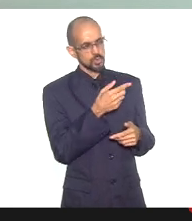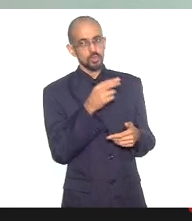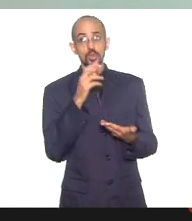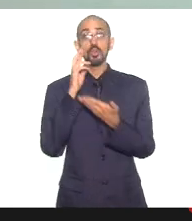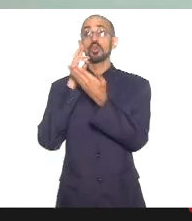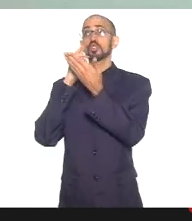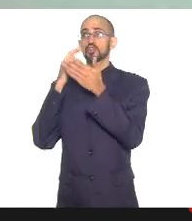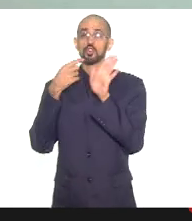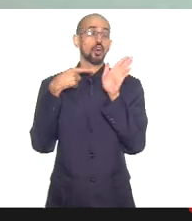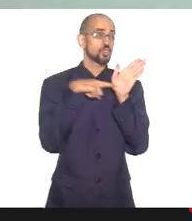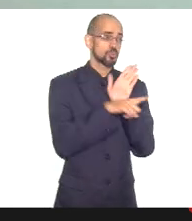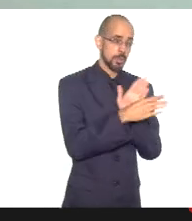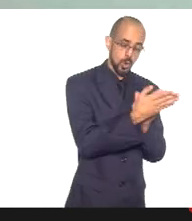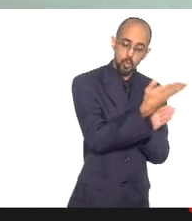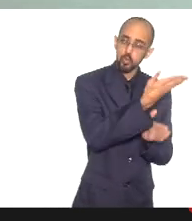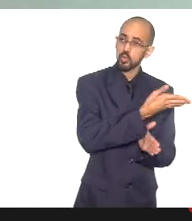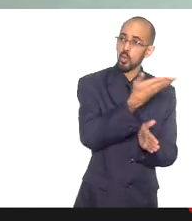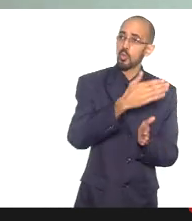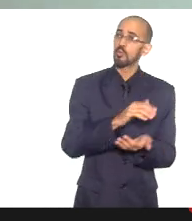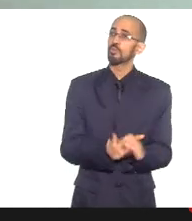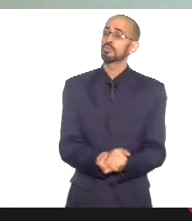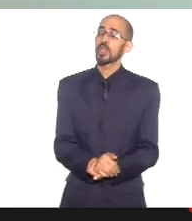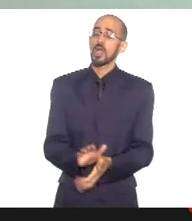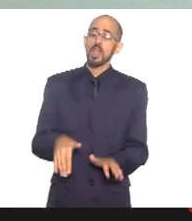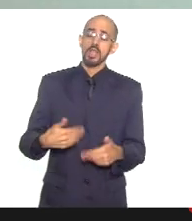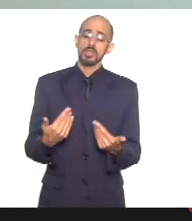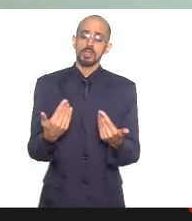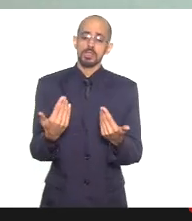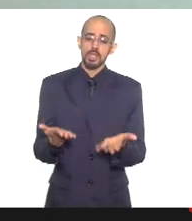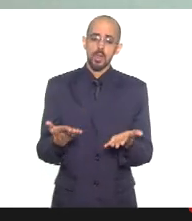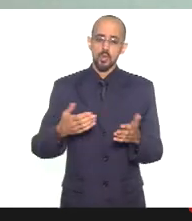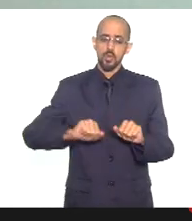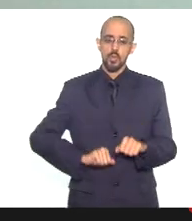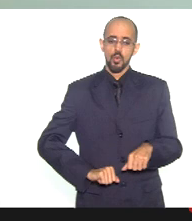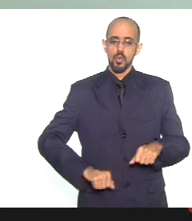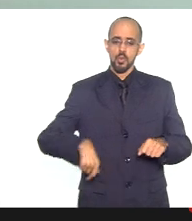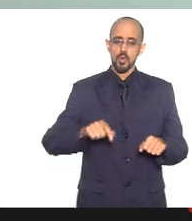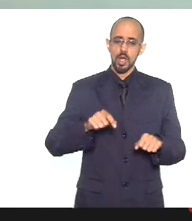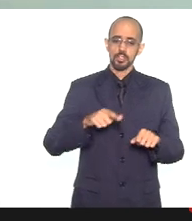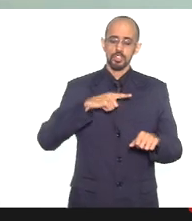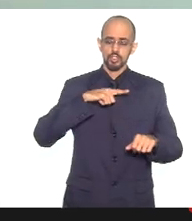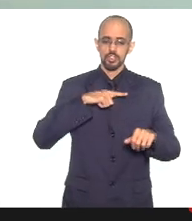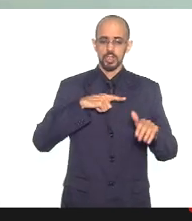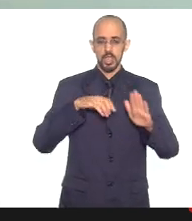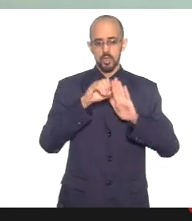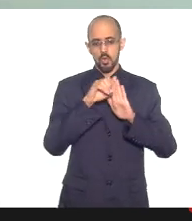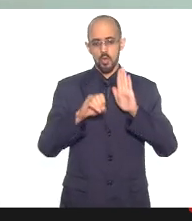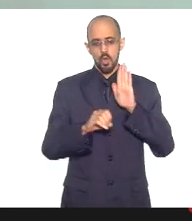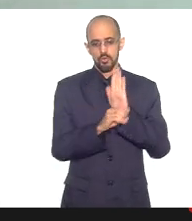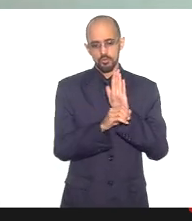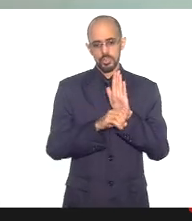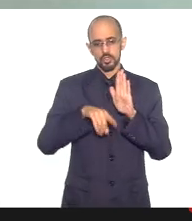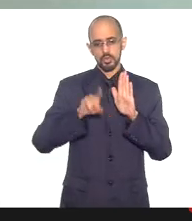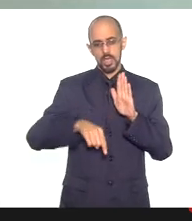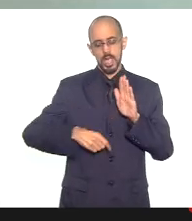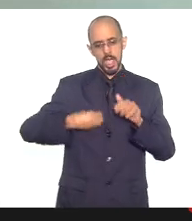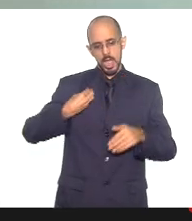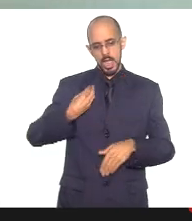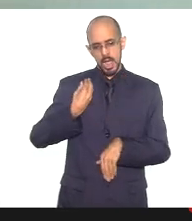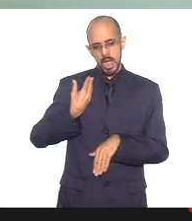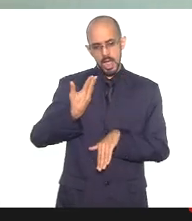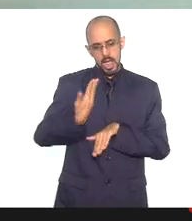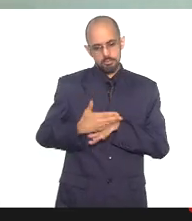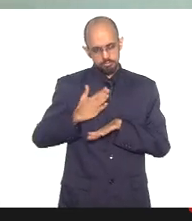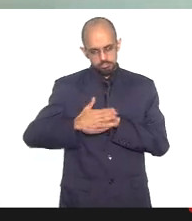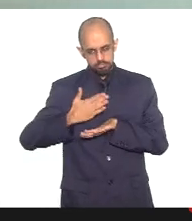dentro da CPI foi justamente cobrir os pontos levantados no ofício que a CPI encaminhou à Shell, né, que era a execução do contrato de parceria